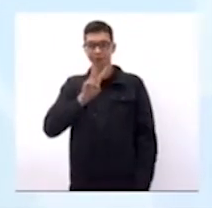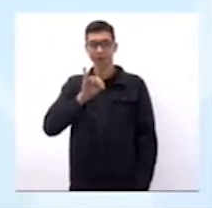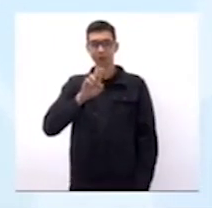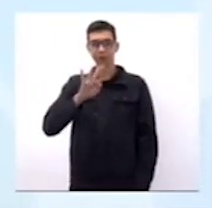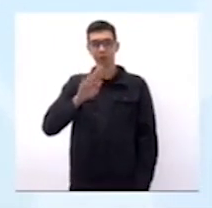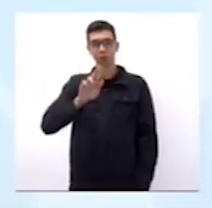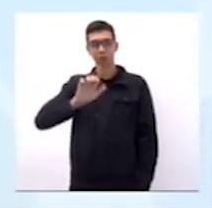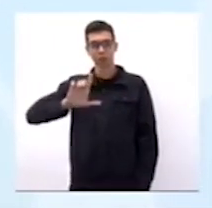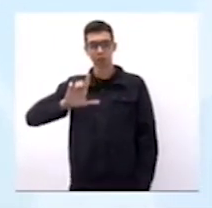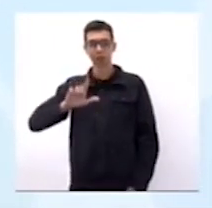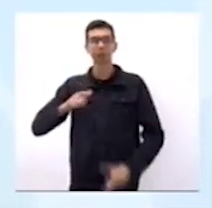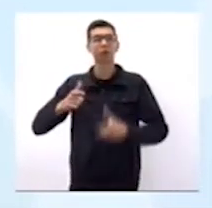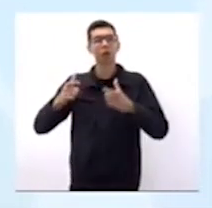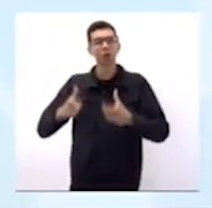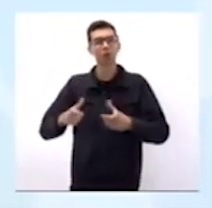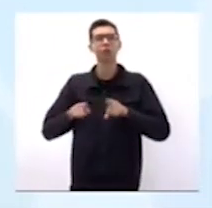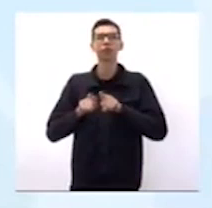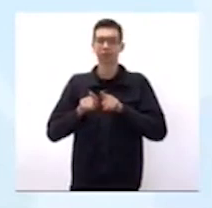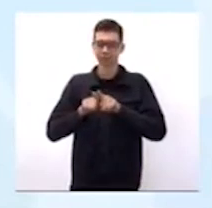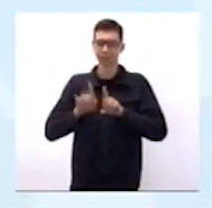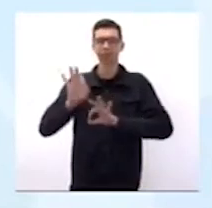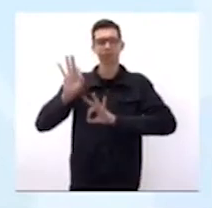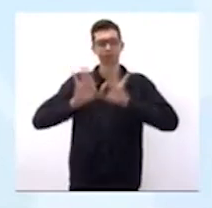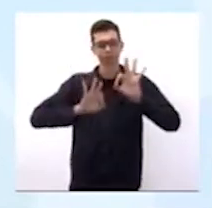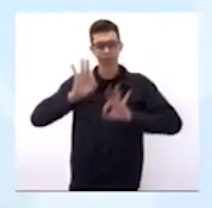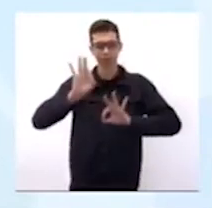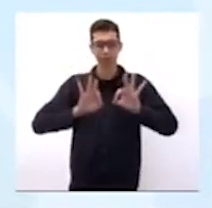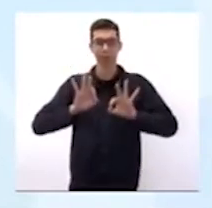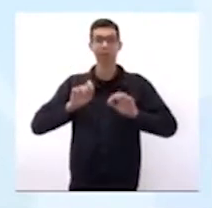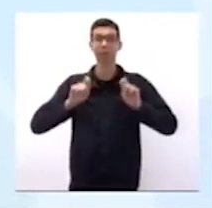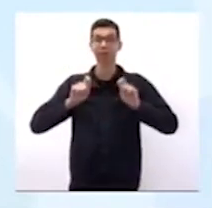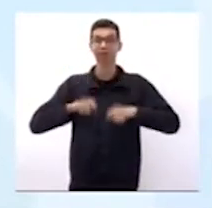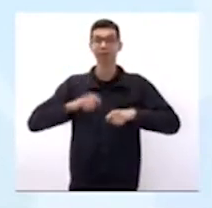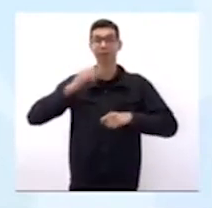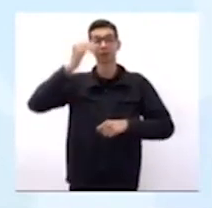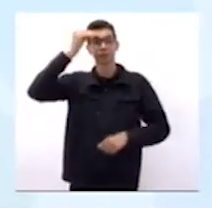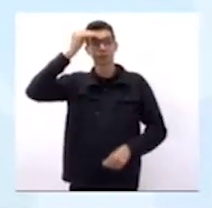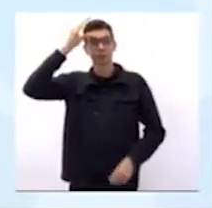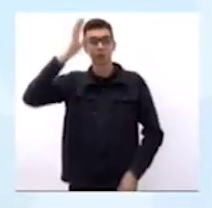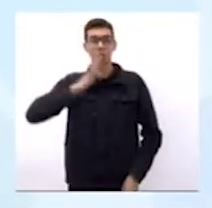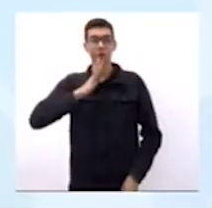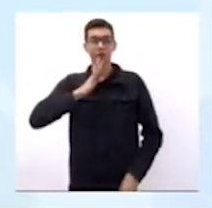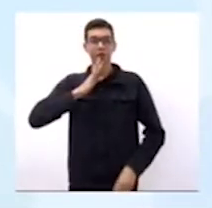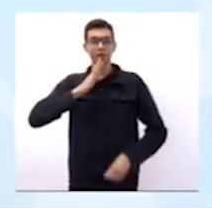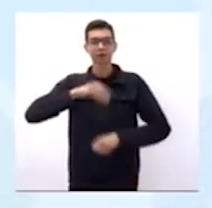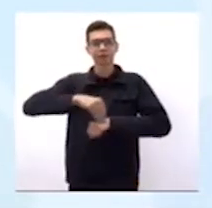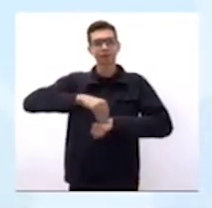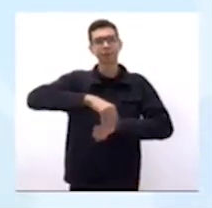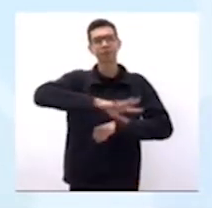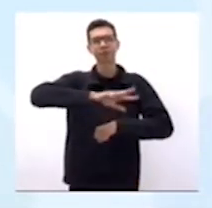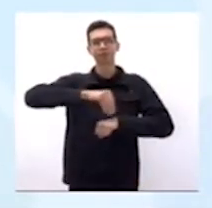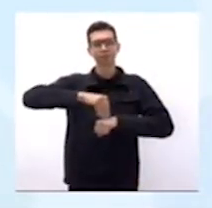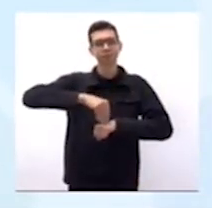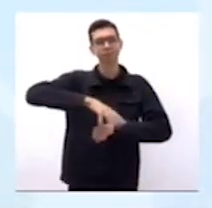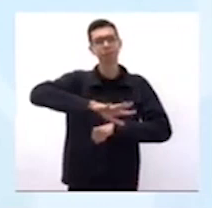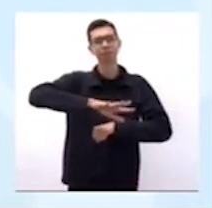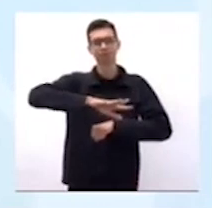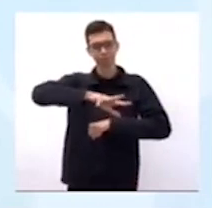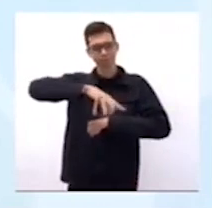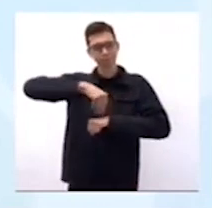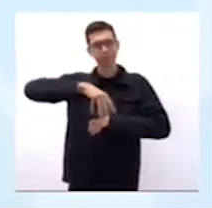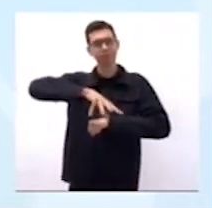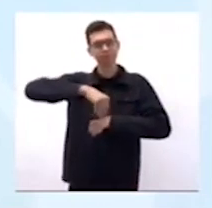aprendizagem também é um espaço organizado para o compartilhamento de saberes. Possibilita criar laços